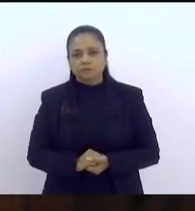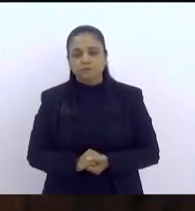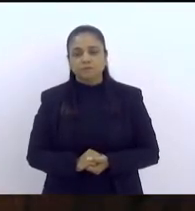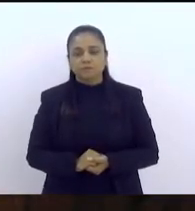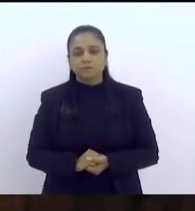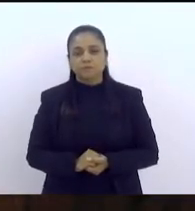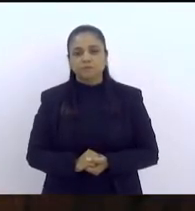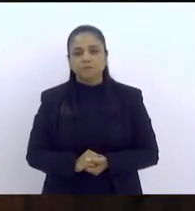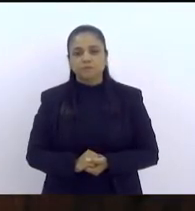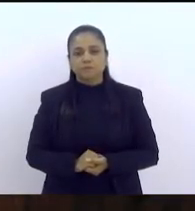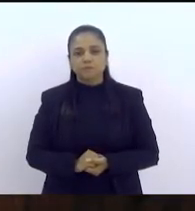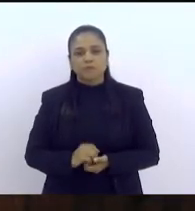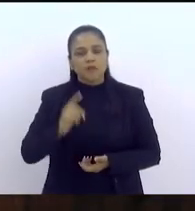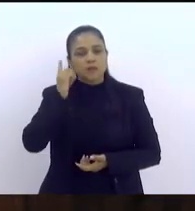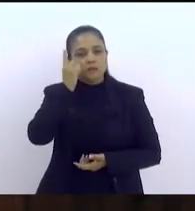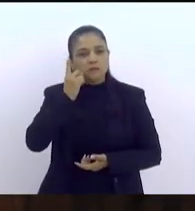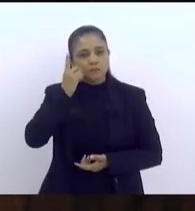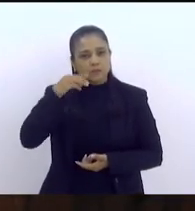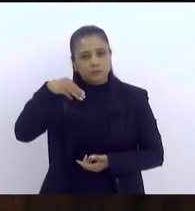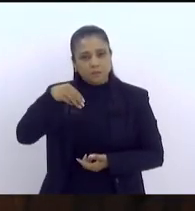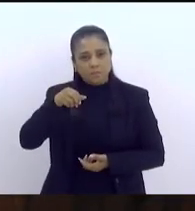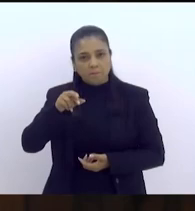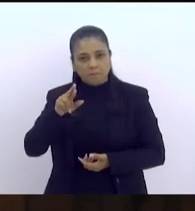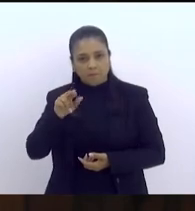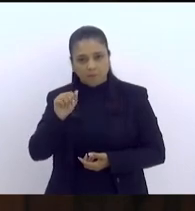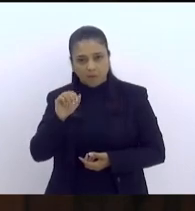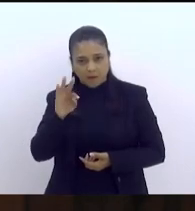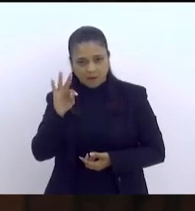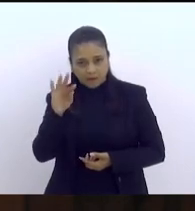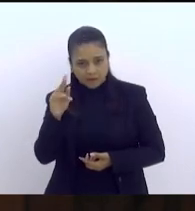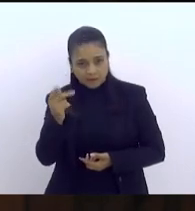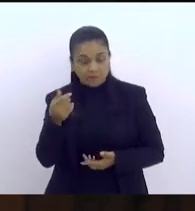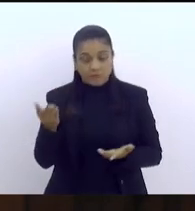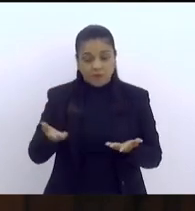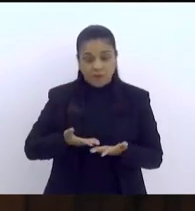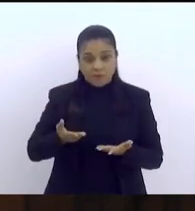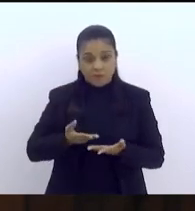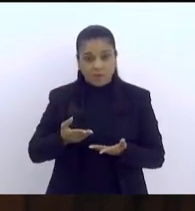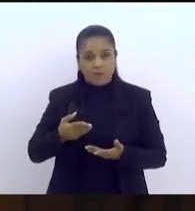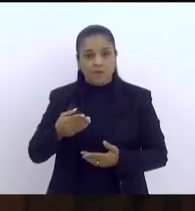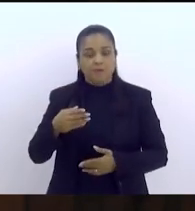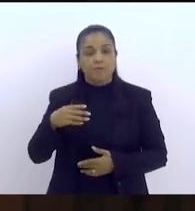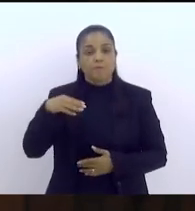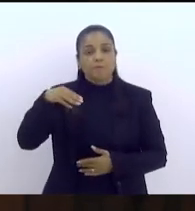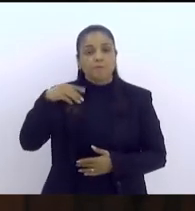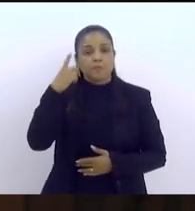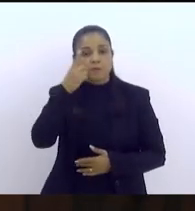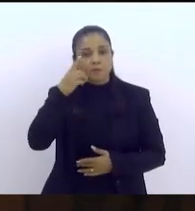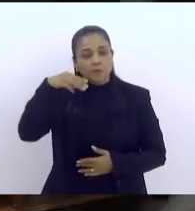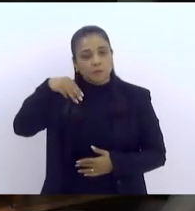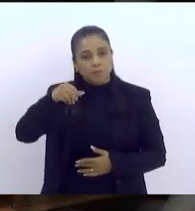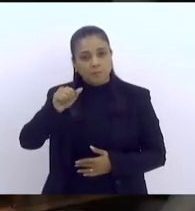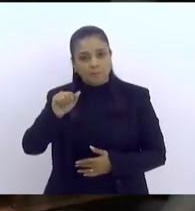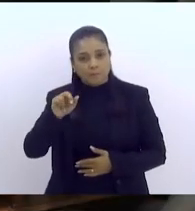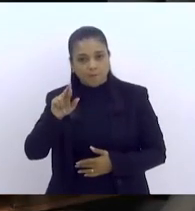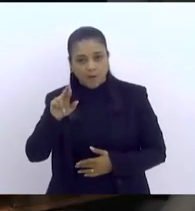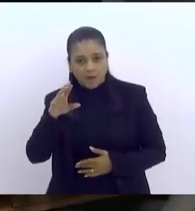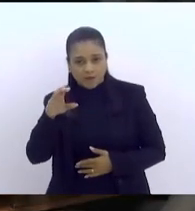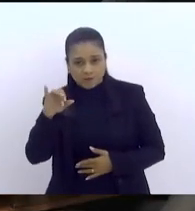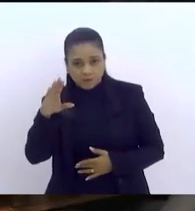Deputada Marta Rocha. Agora o nosso deputado Márcio Galberto, tá?